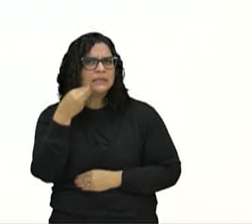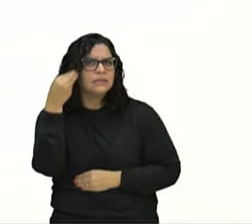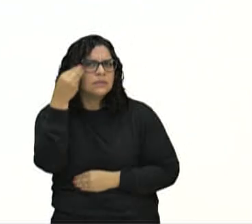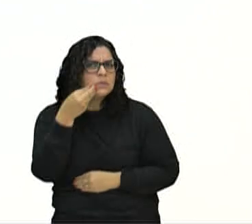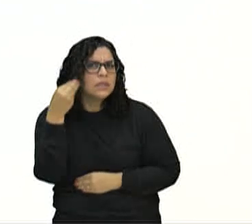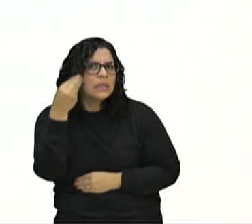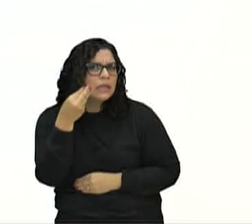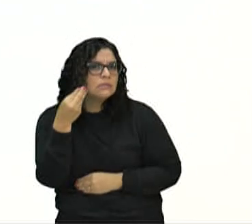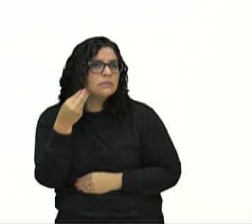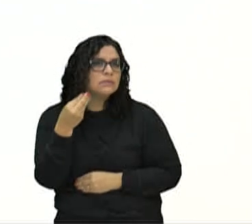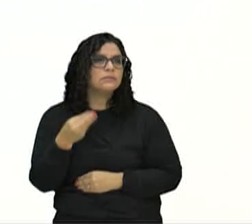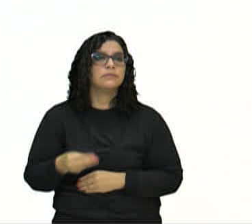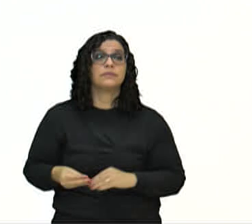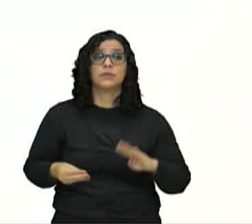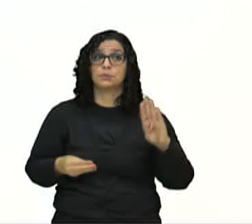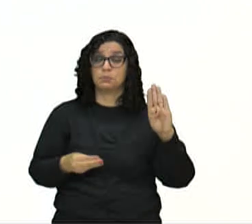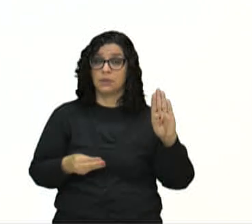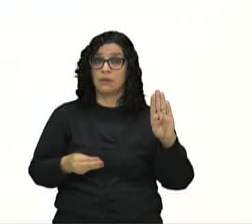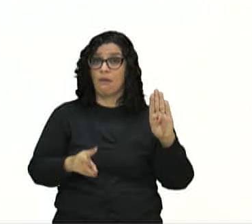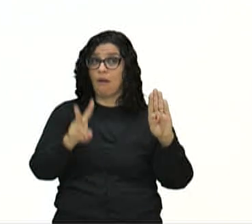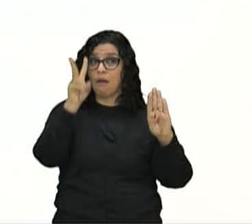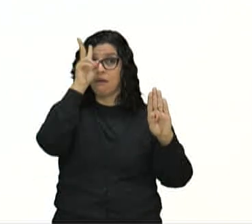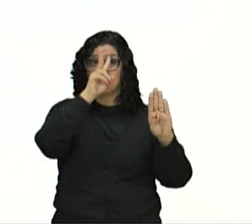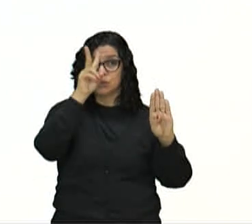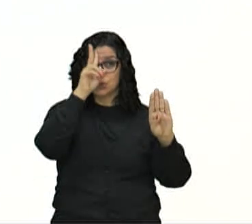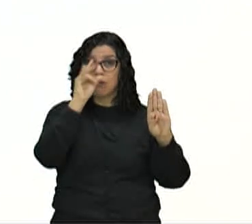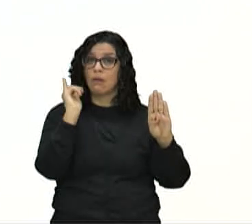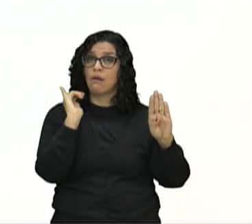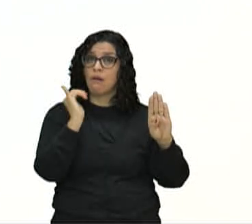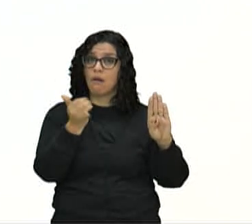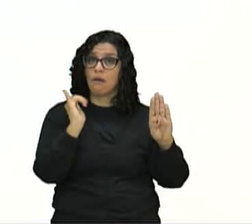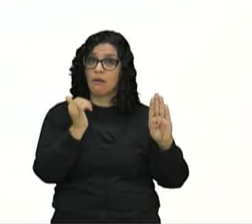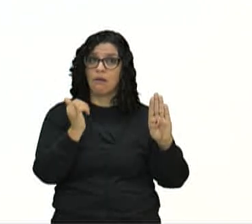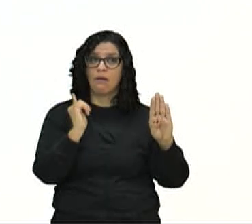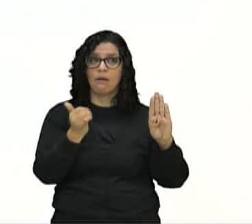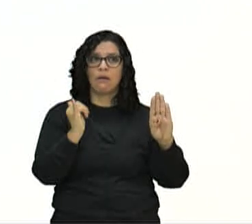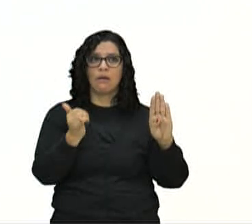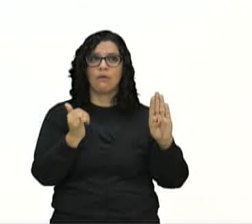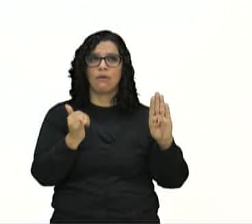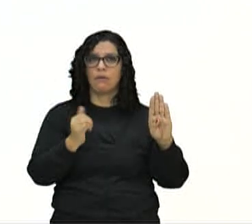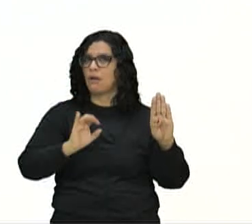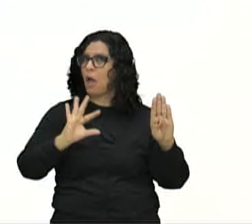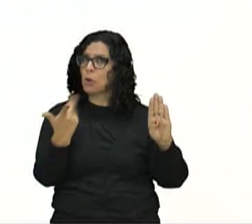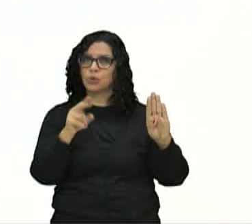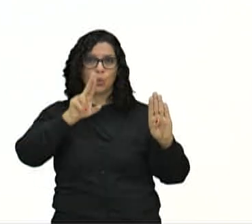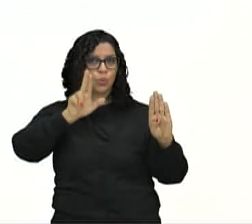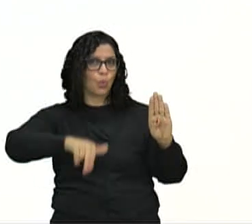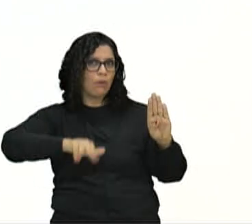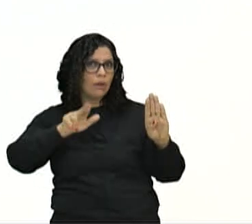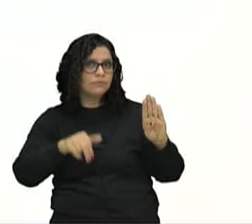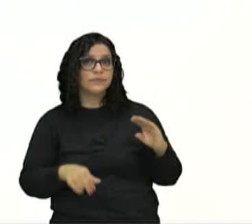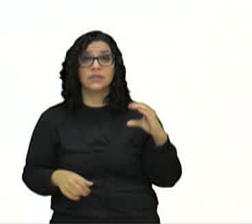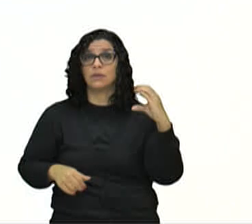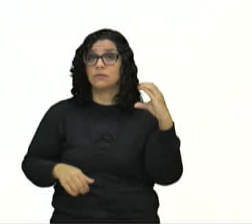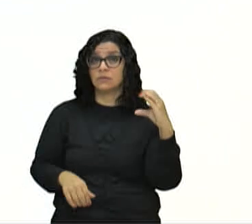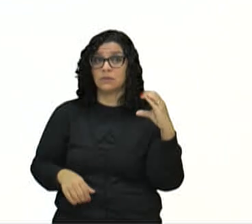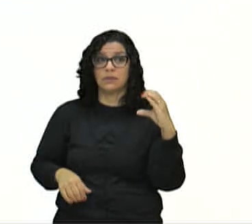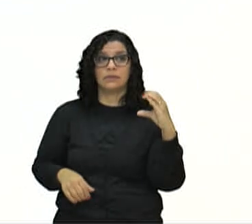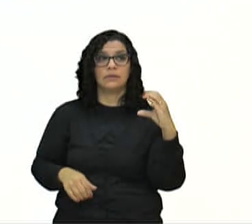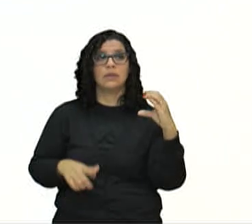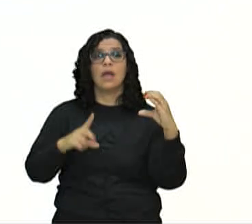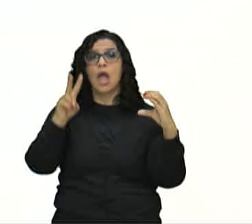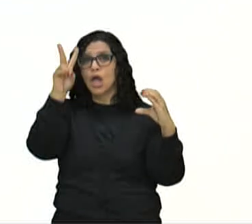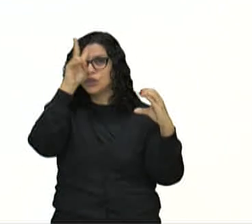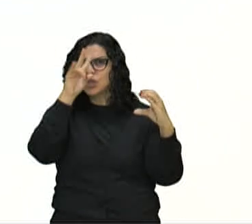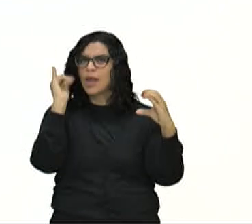os fatos? A história narrada não aconteceu? A